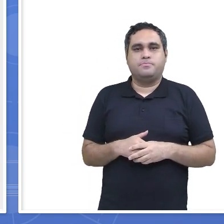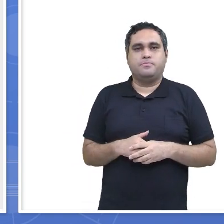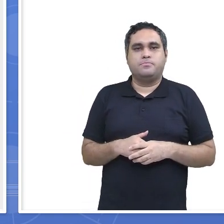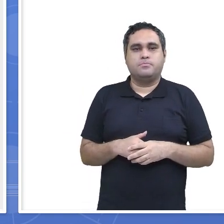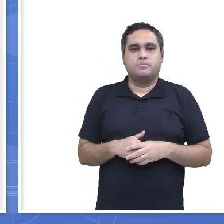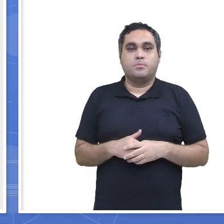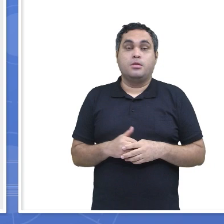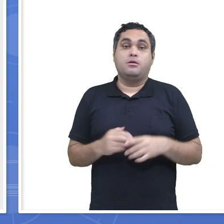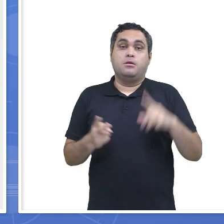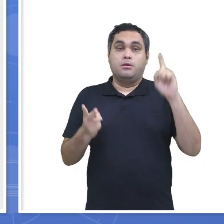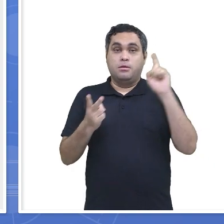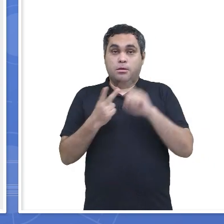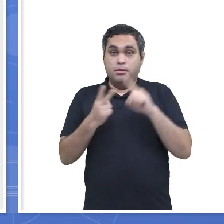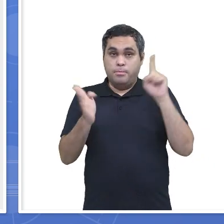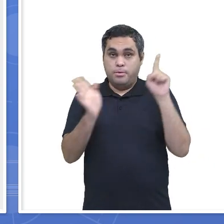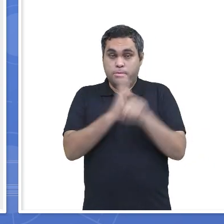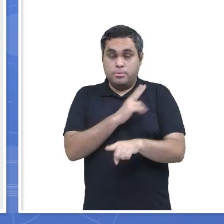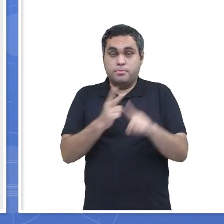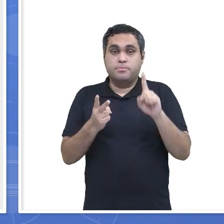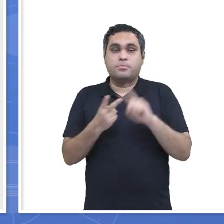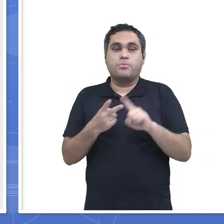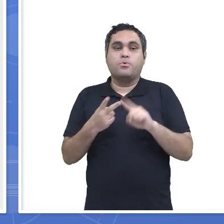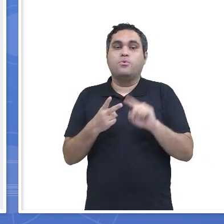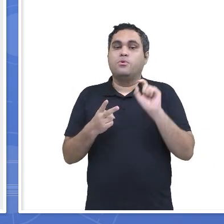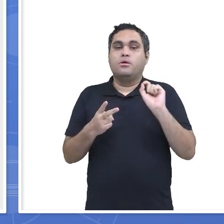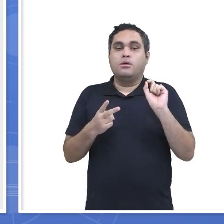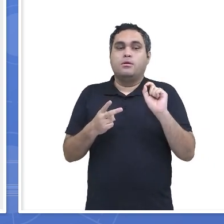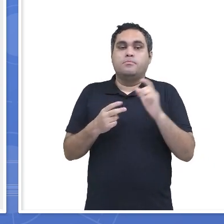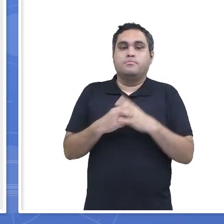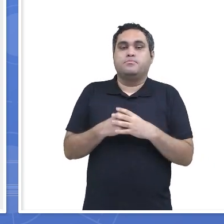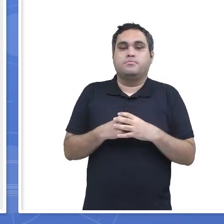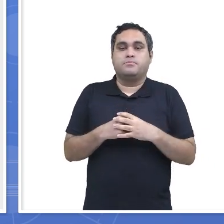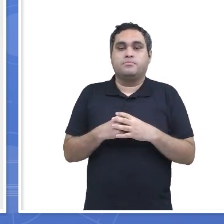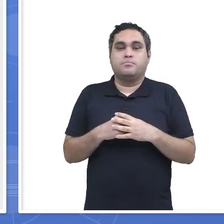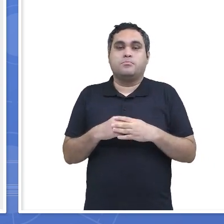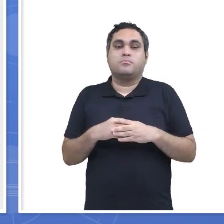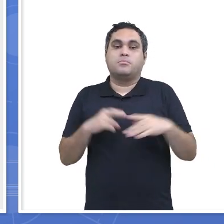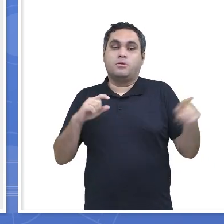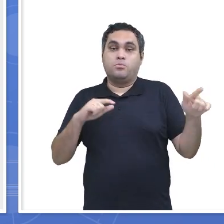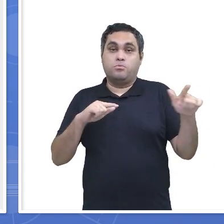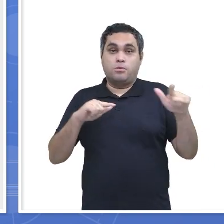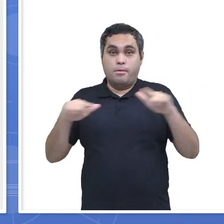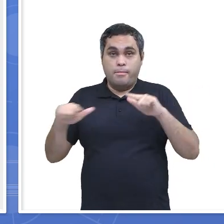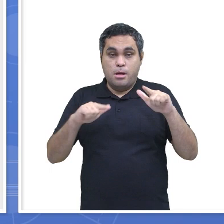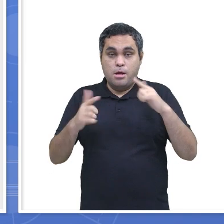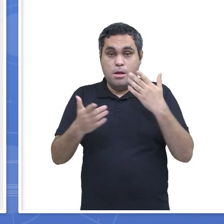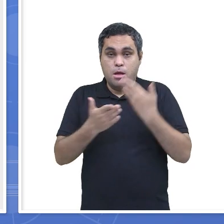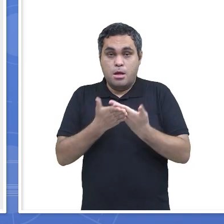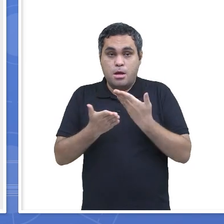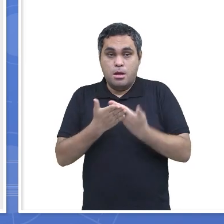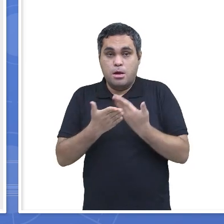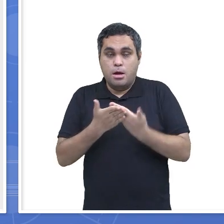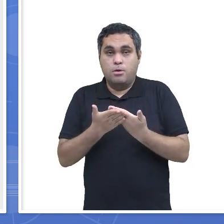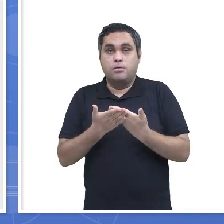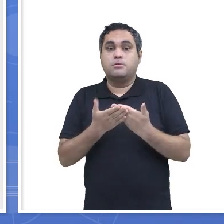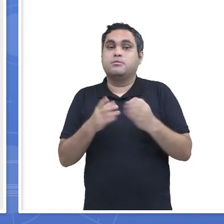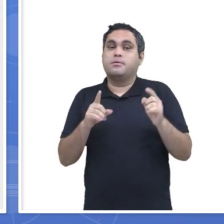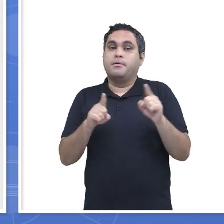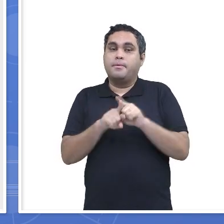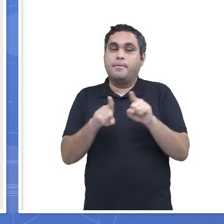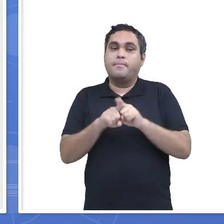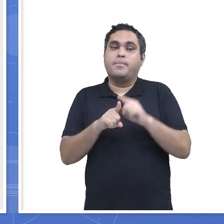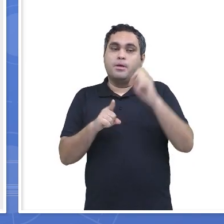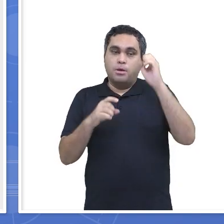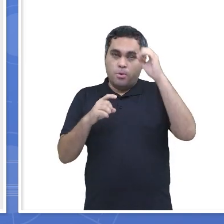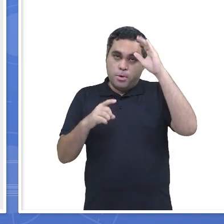Questão 2 diz o seguinte: a partir do que foi trabalhado em aula e de seus conhecimentos a respeito dos